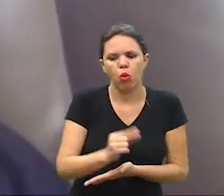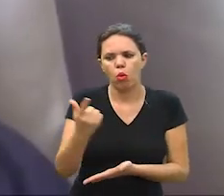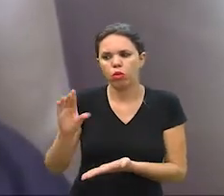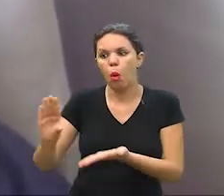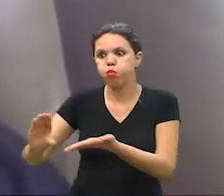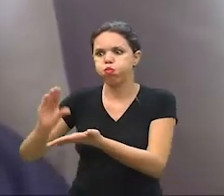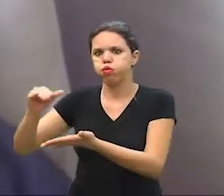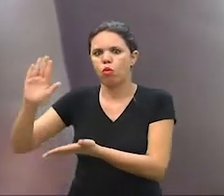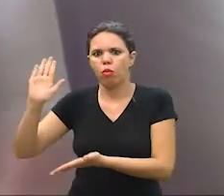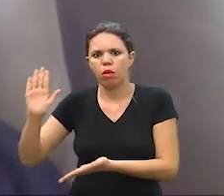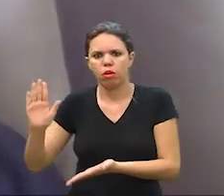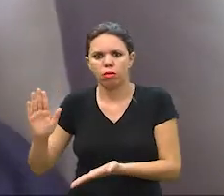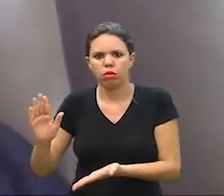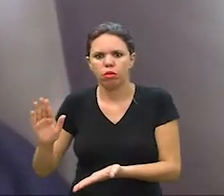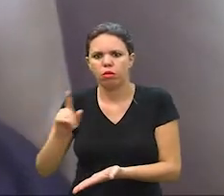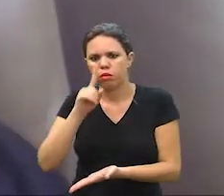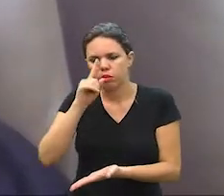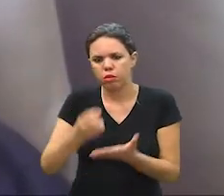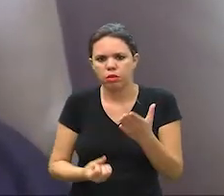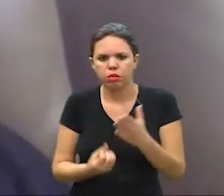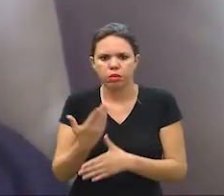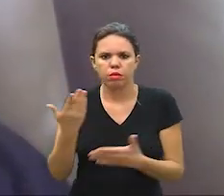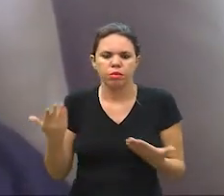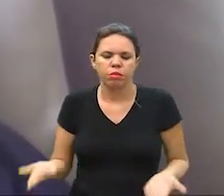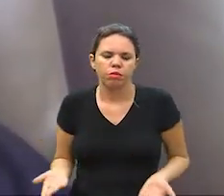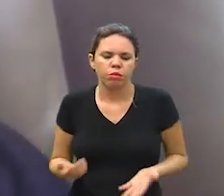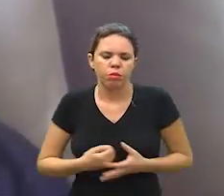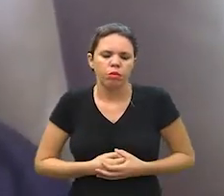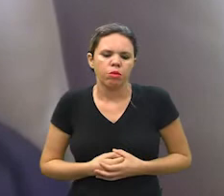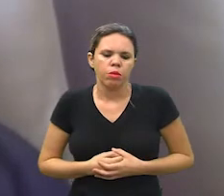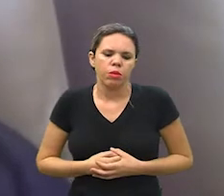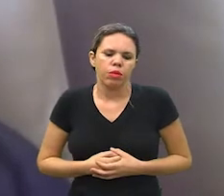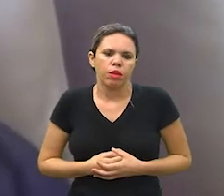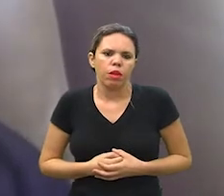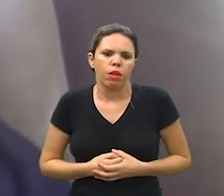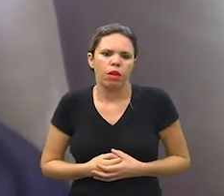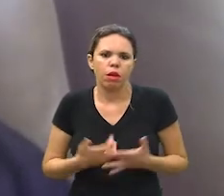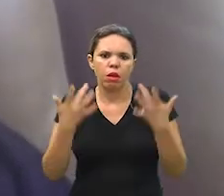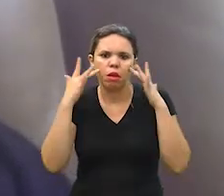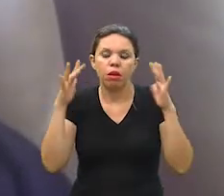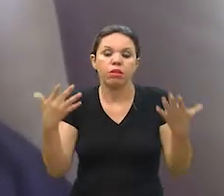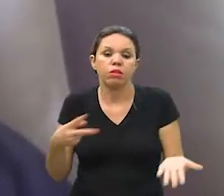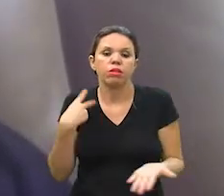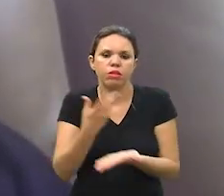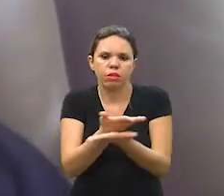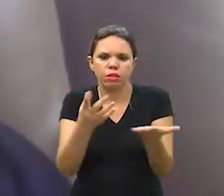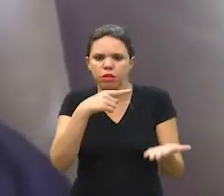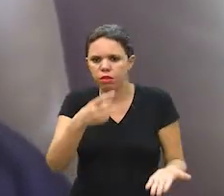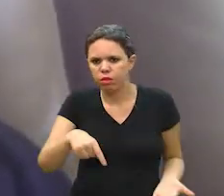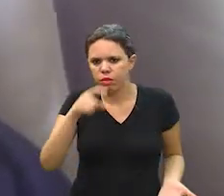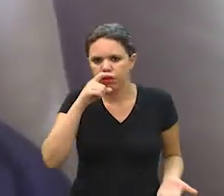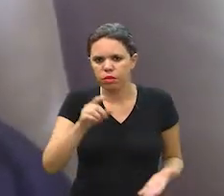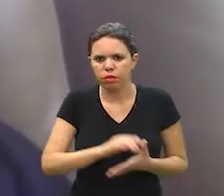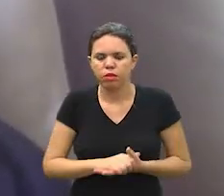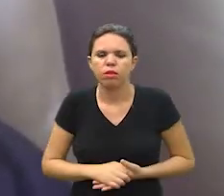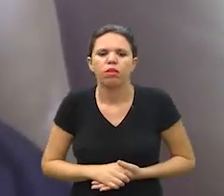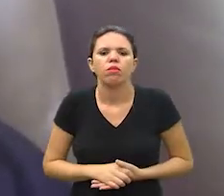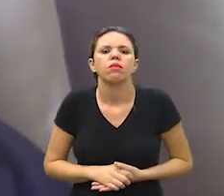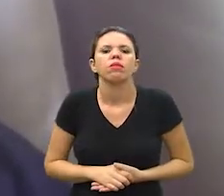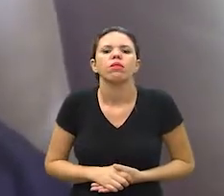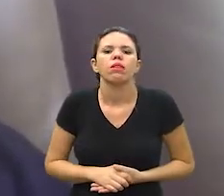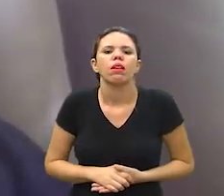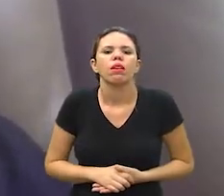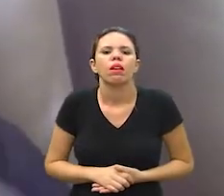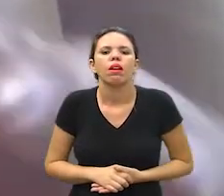nada. São riscos que a gente corre, né? Então, eu não sei aí, vereador Zé Carlos, que de